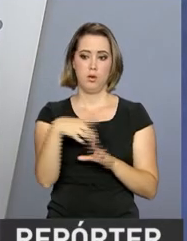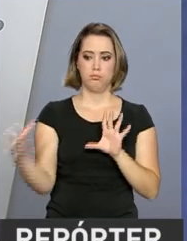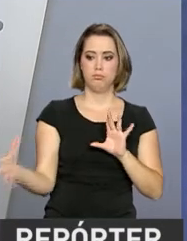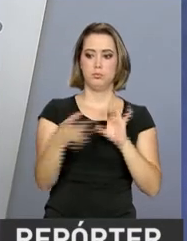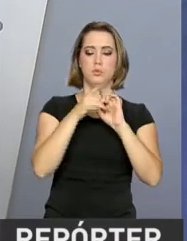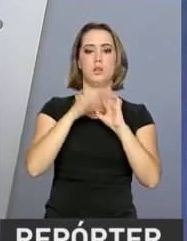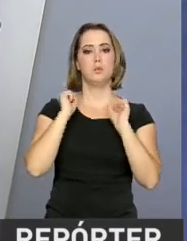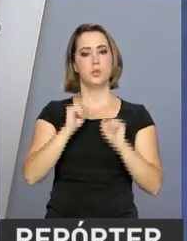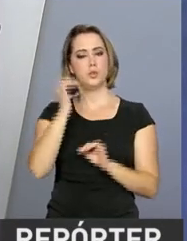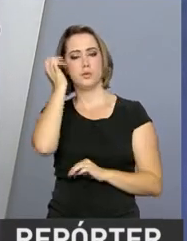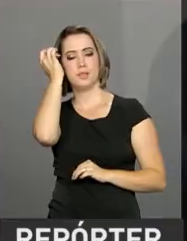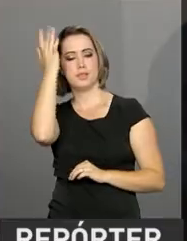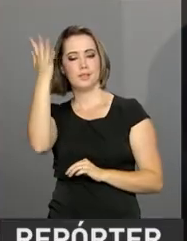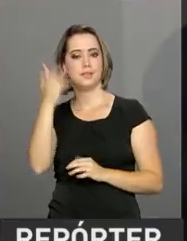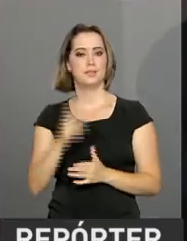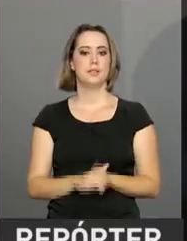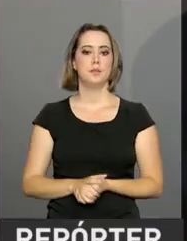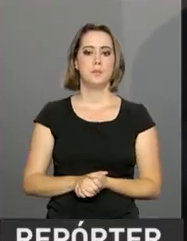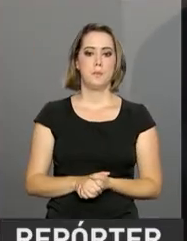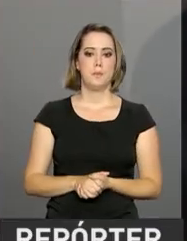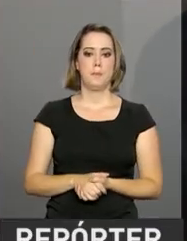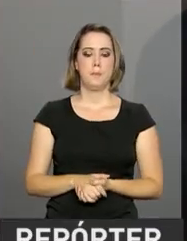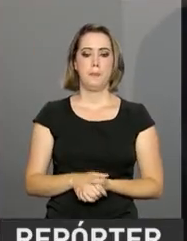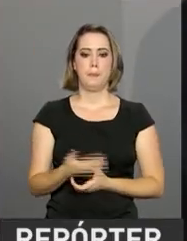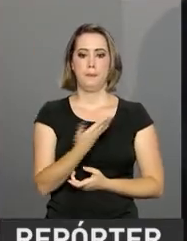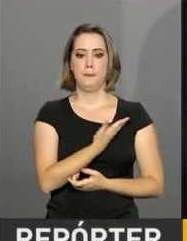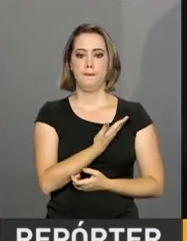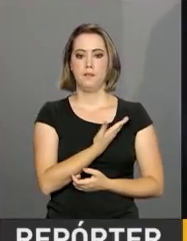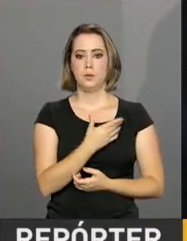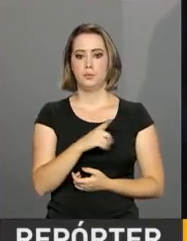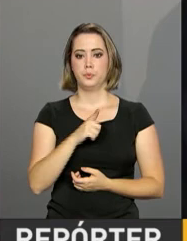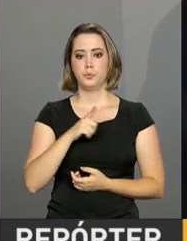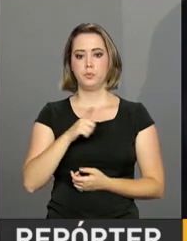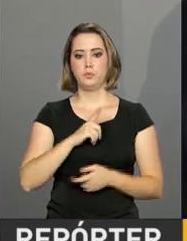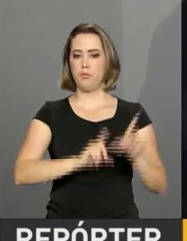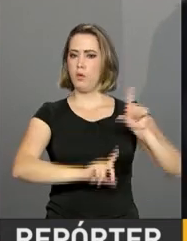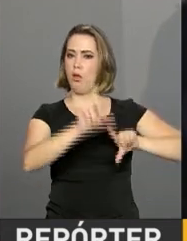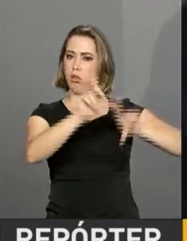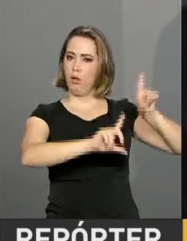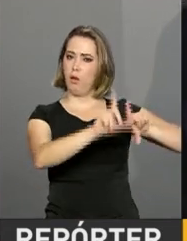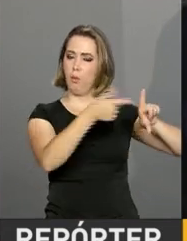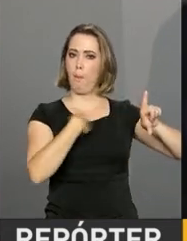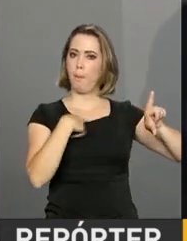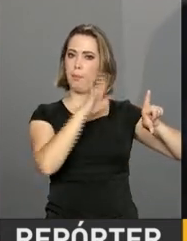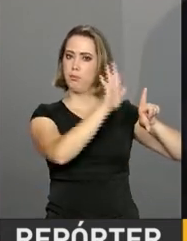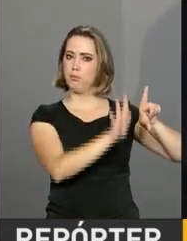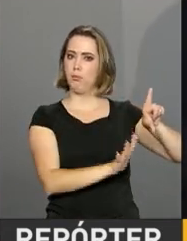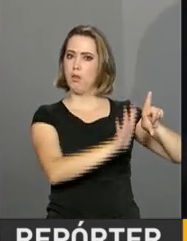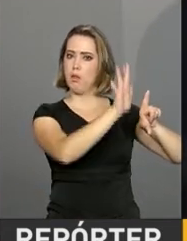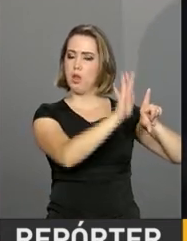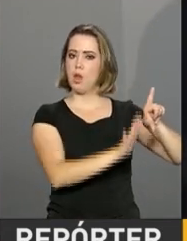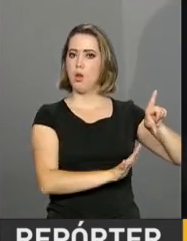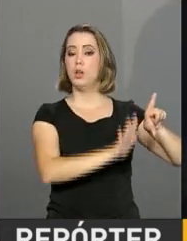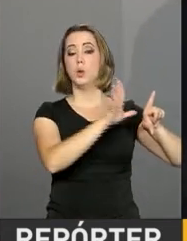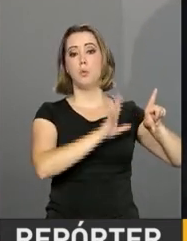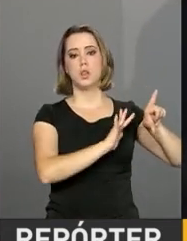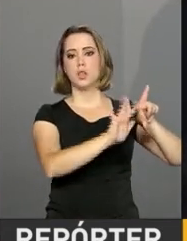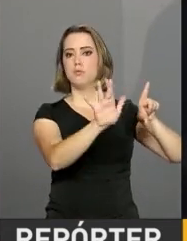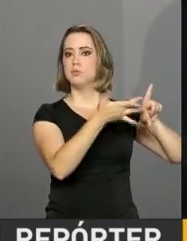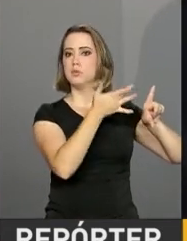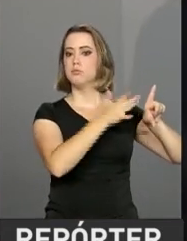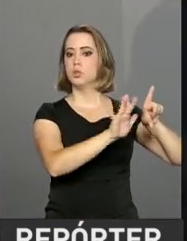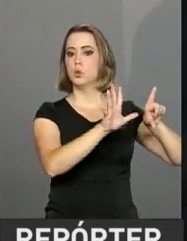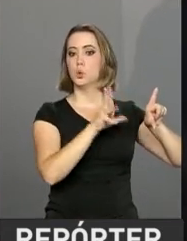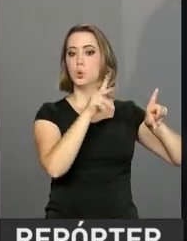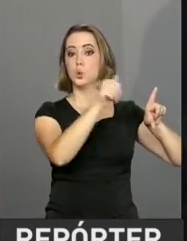facilitar o dia a dia eu tenho um painel eletrônico que substitui os interruptores da casa então todos os ciclos de iluminação estão nesse painel